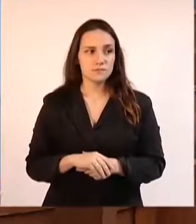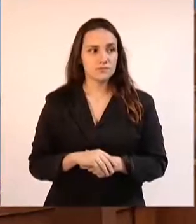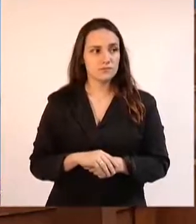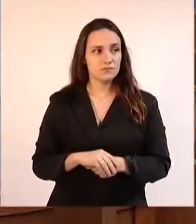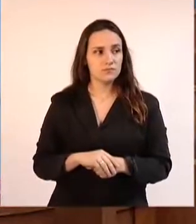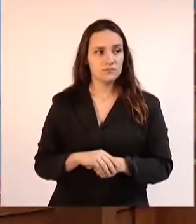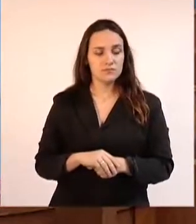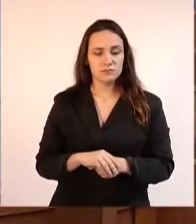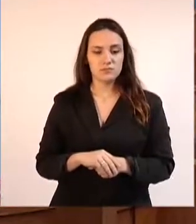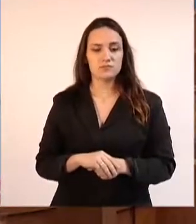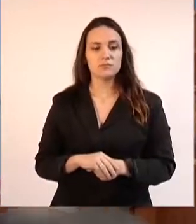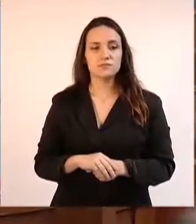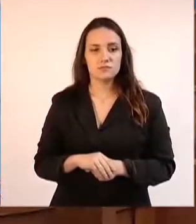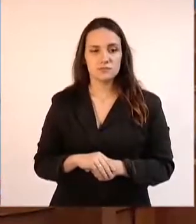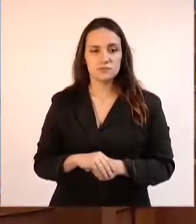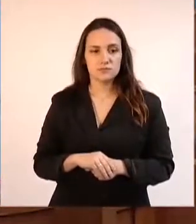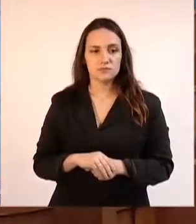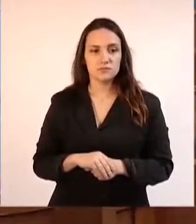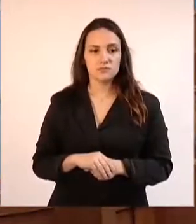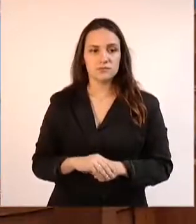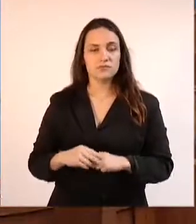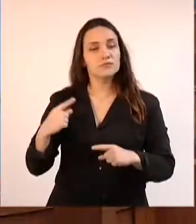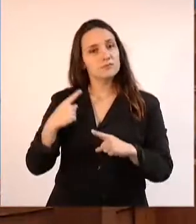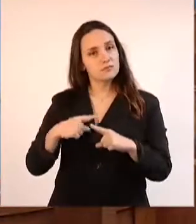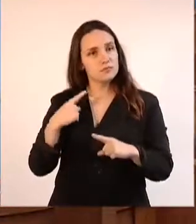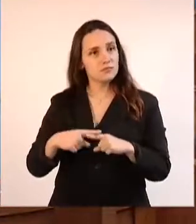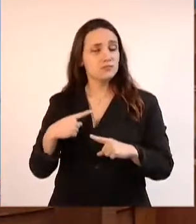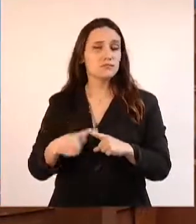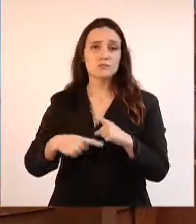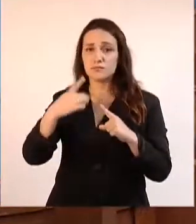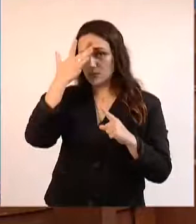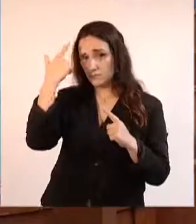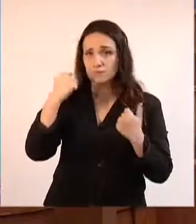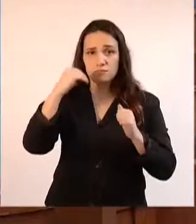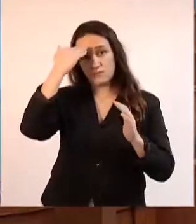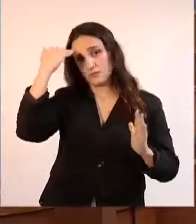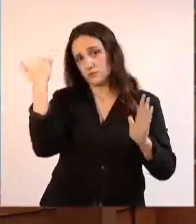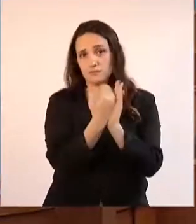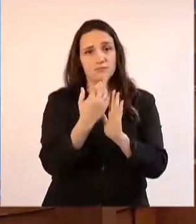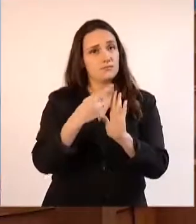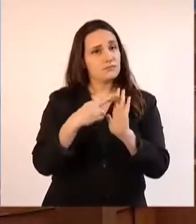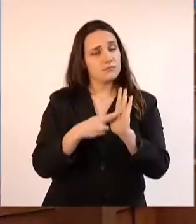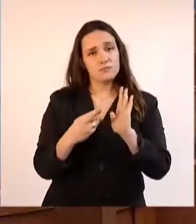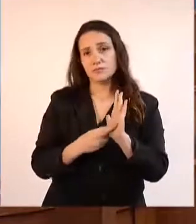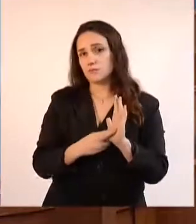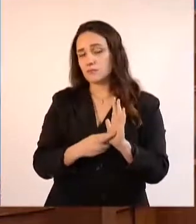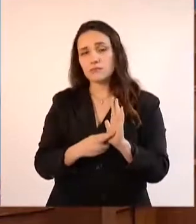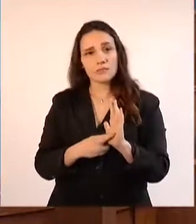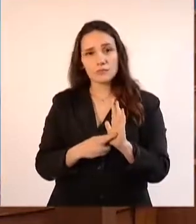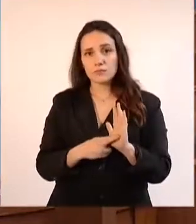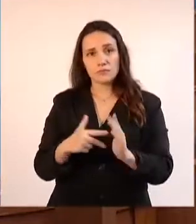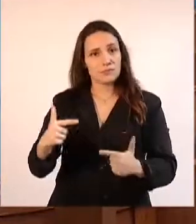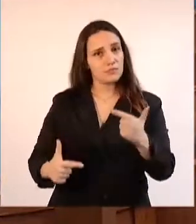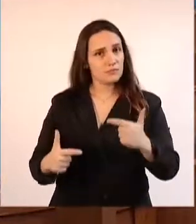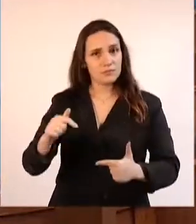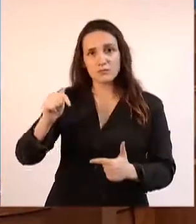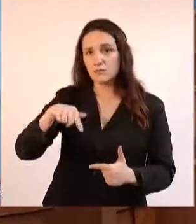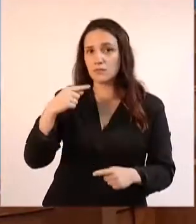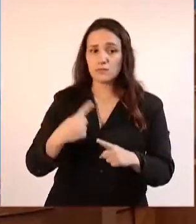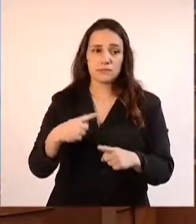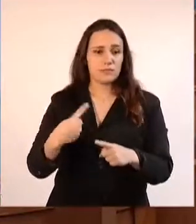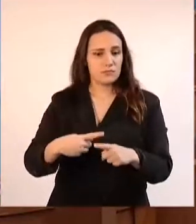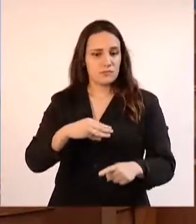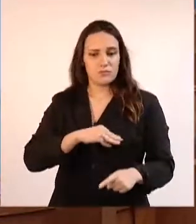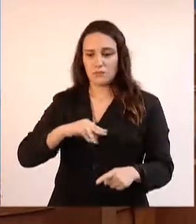do Constituinte de seguir a tradição republicana de considerar o Ministério